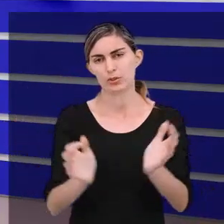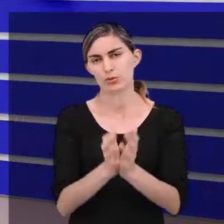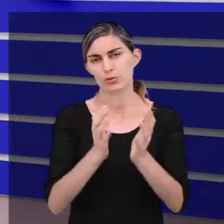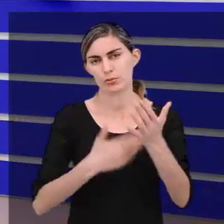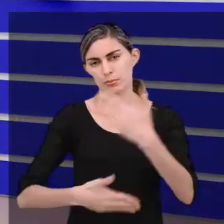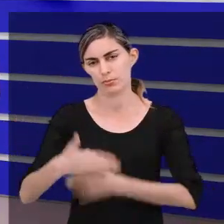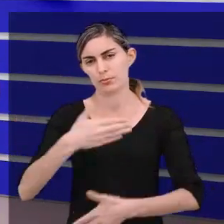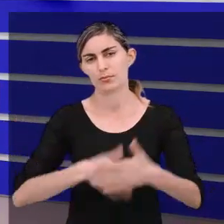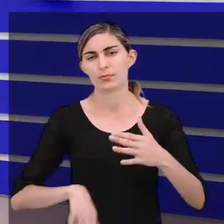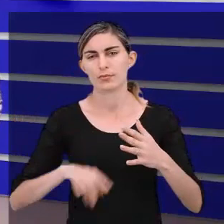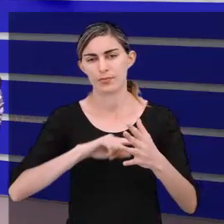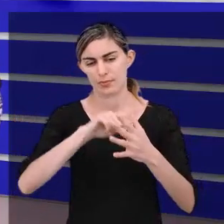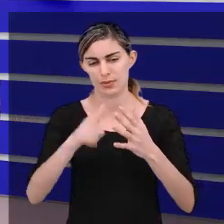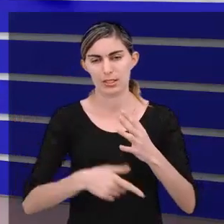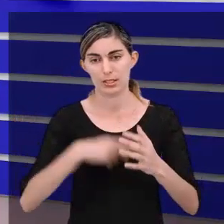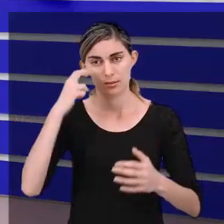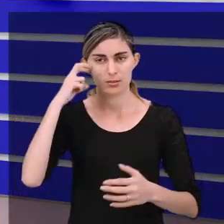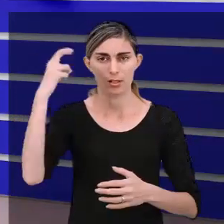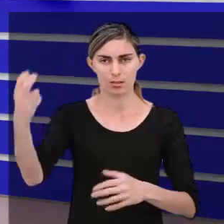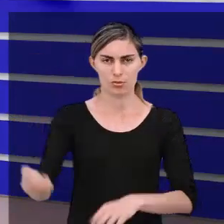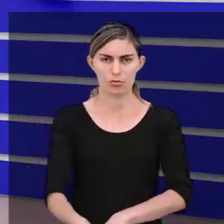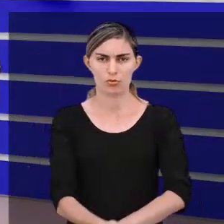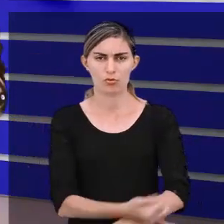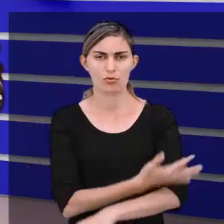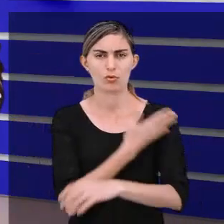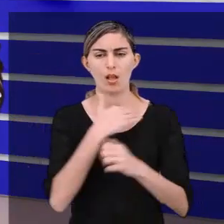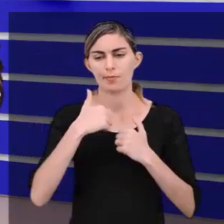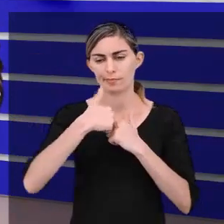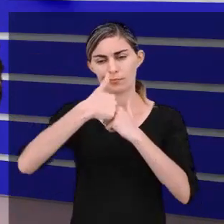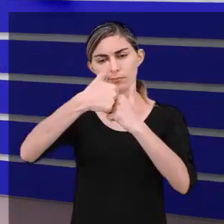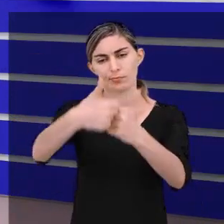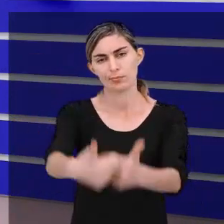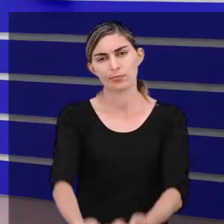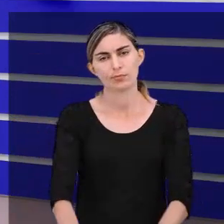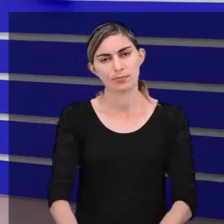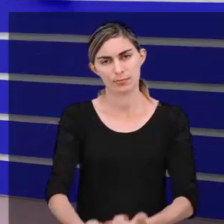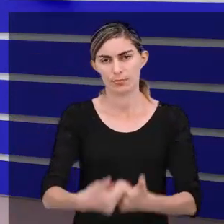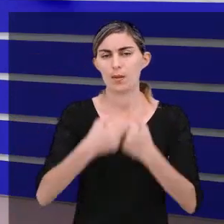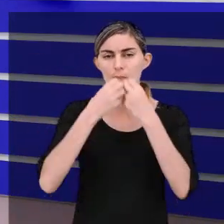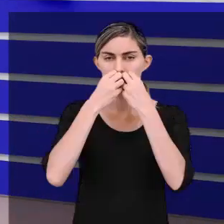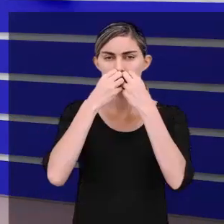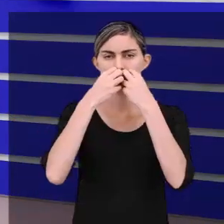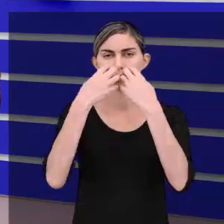fatores da inteligência emocional pode lhe conduzir a um